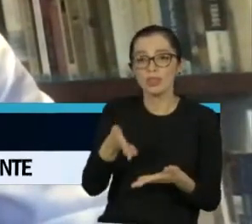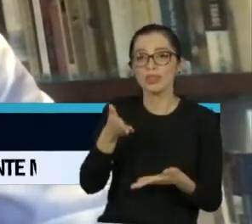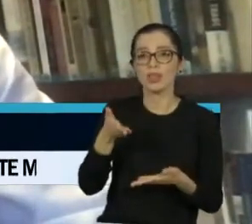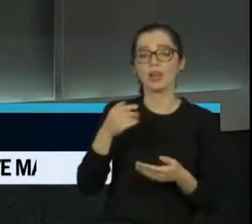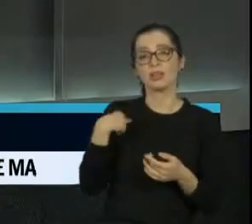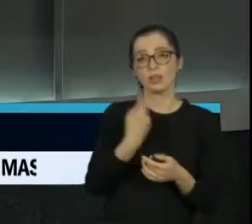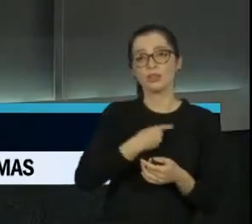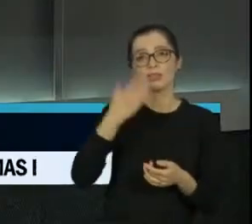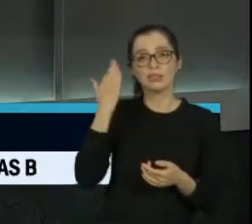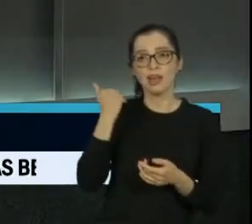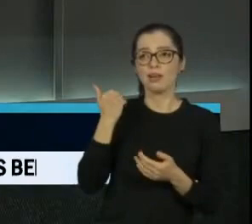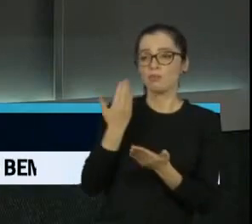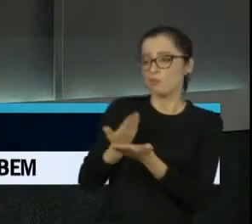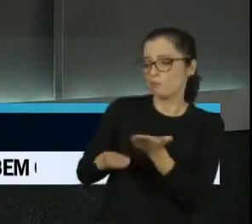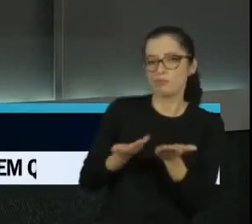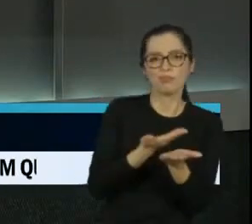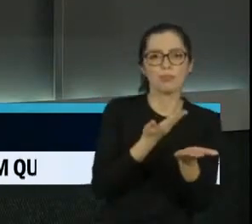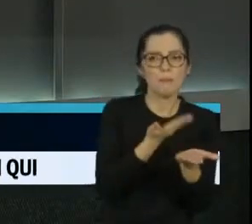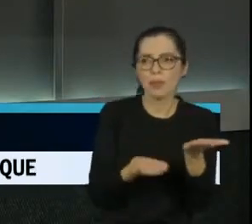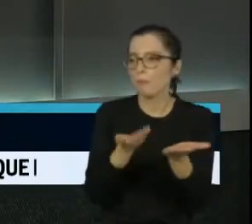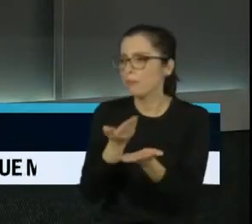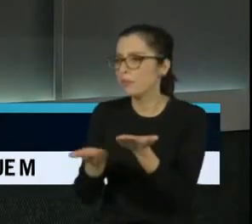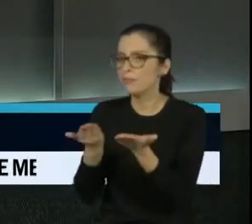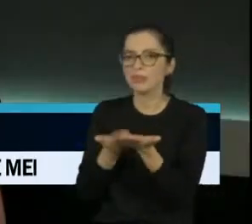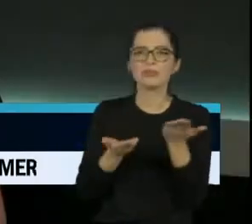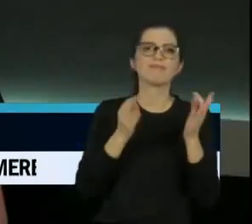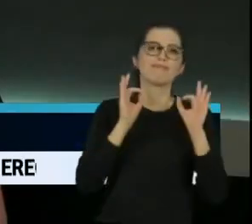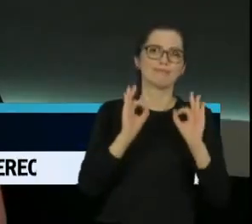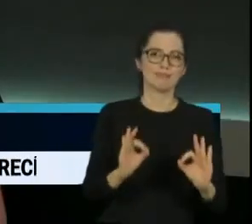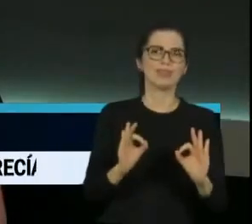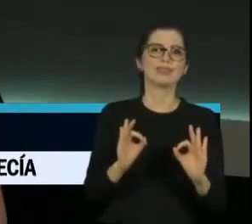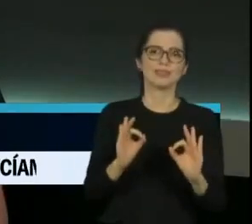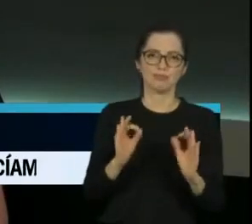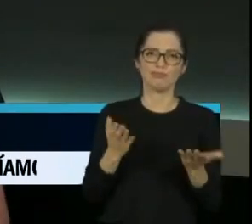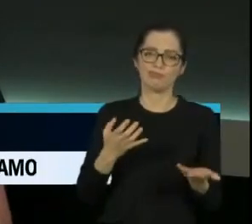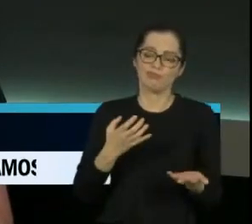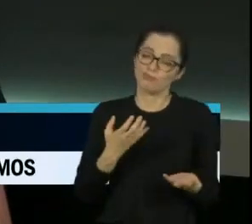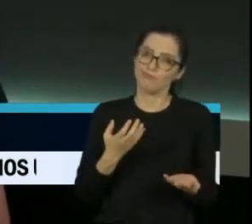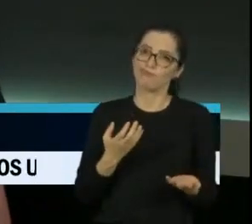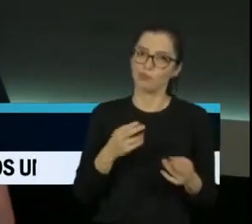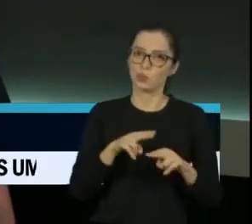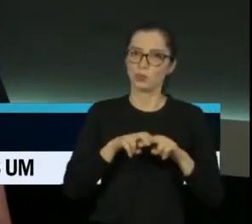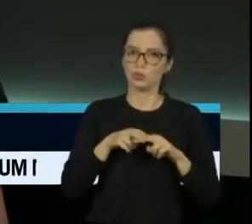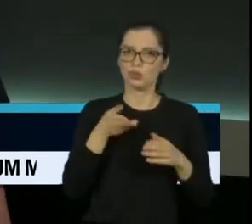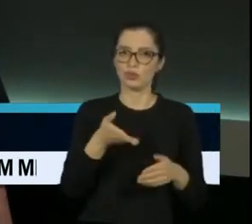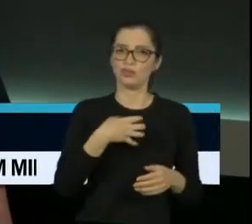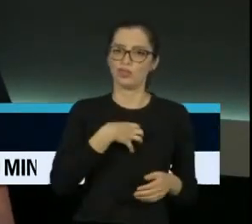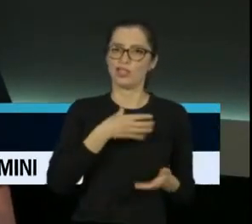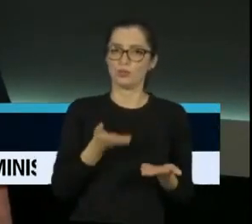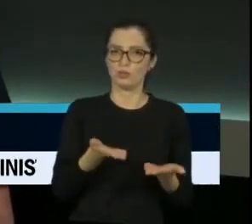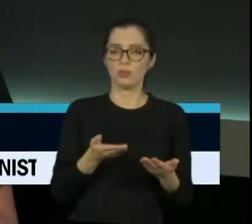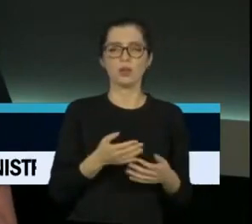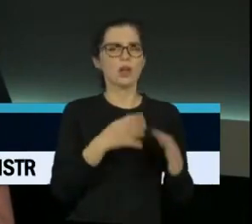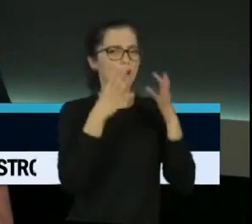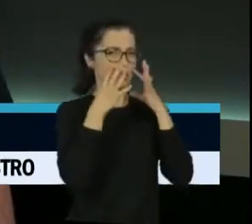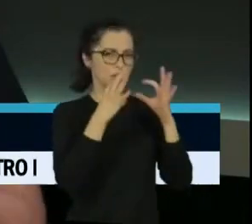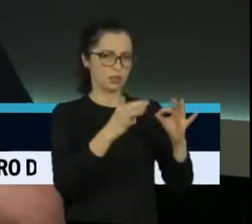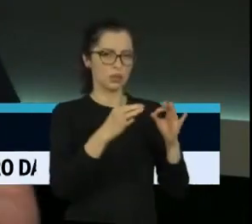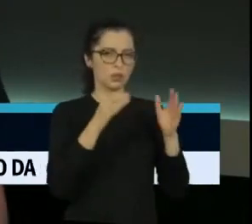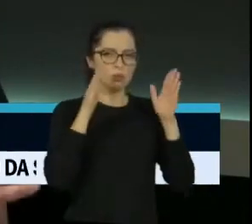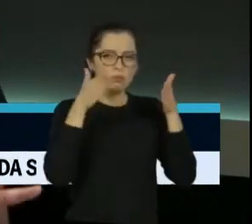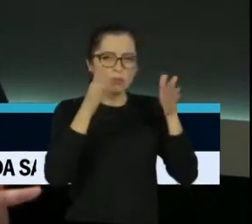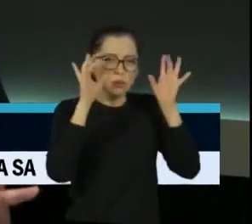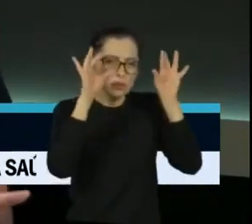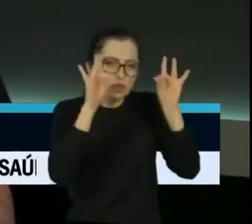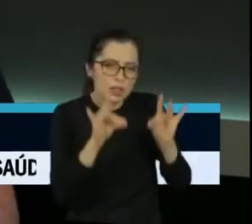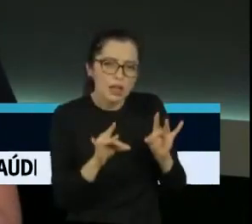temos perdido investimentos em função disso. No sentido de, olha, se não tiver um olhar cuidadoso para as questões ambientais,